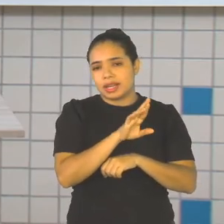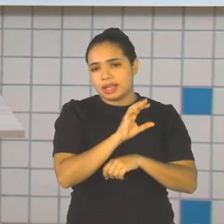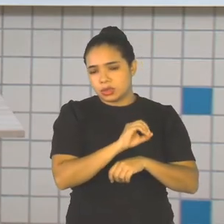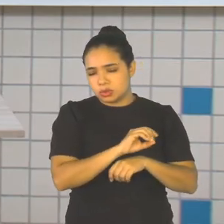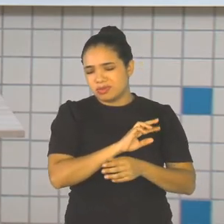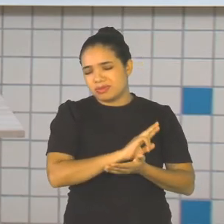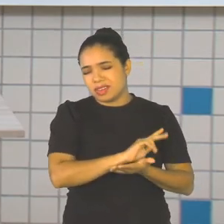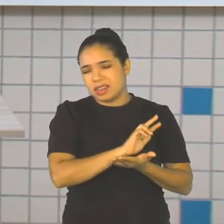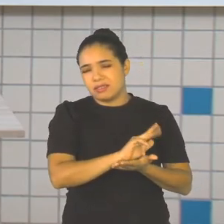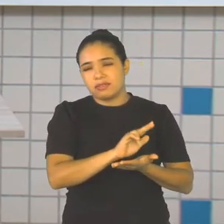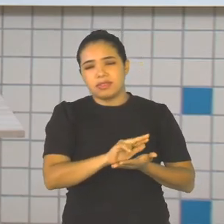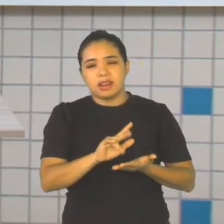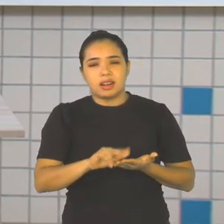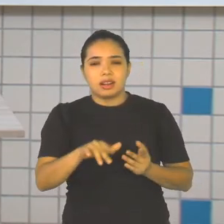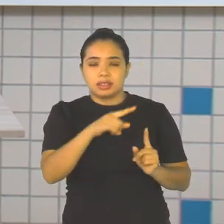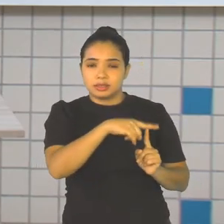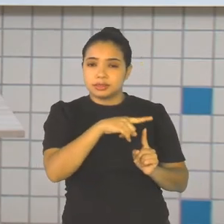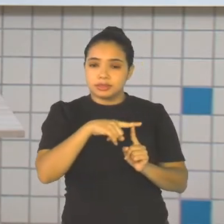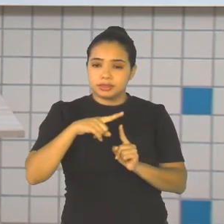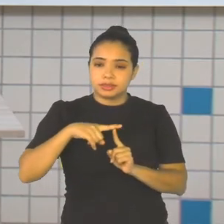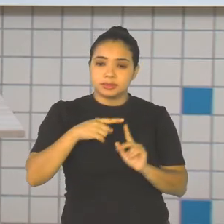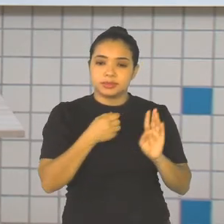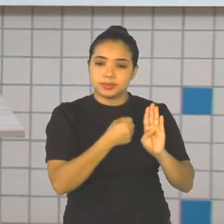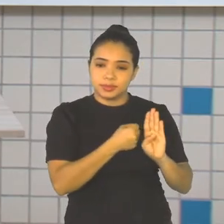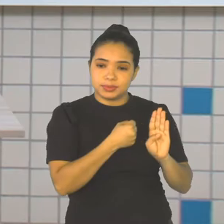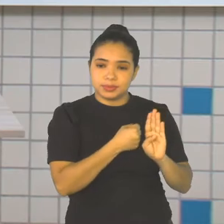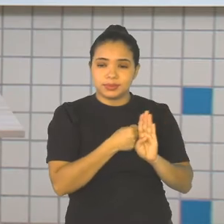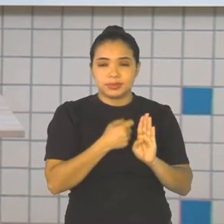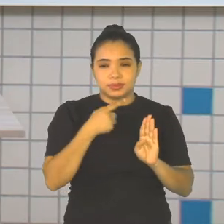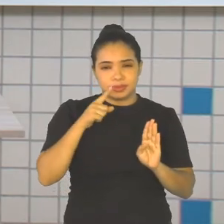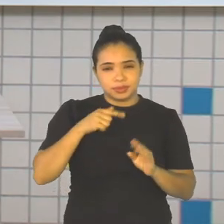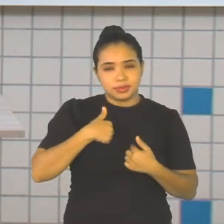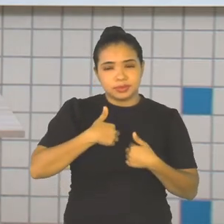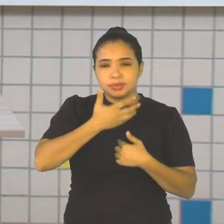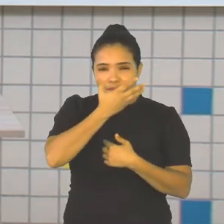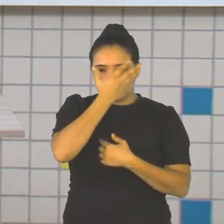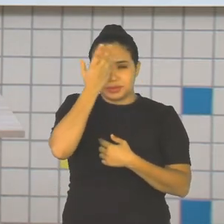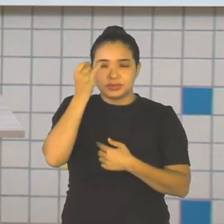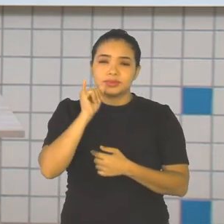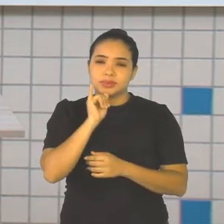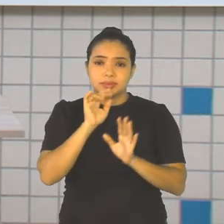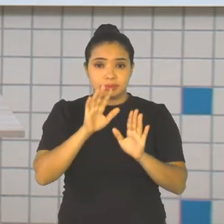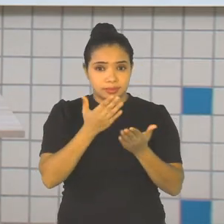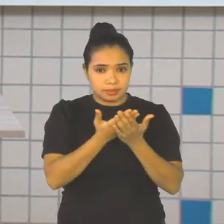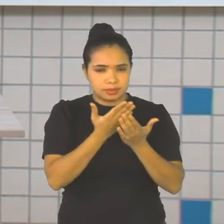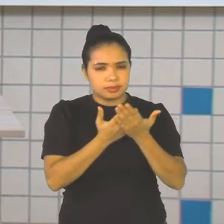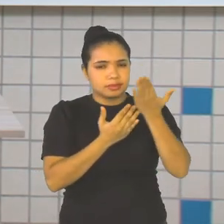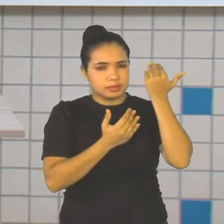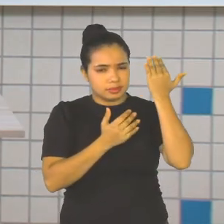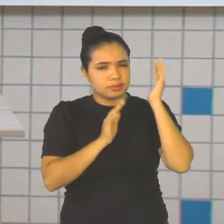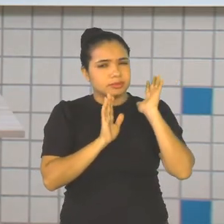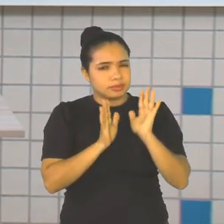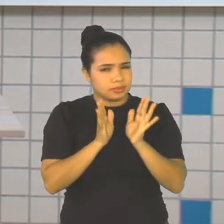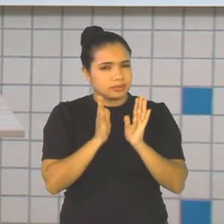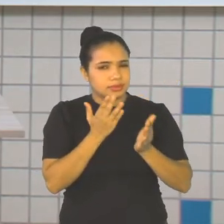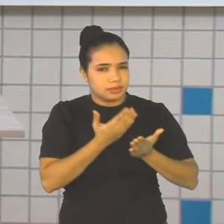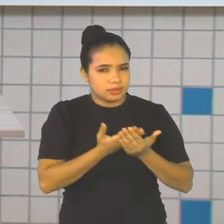vários substantivos, né? Que até agora eu esqueci alguns outros exemplos, mas a gente viu nas aulas anteriores. E aí o que